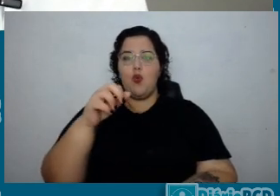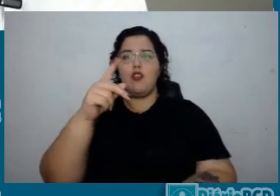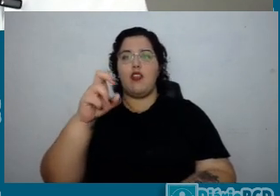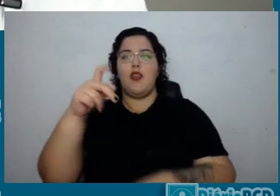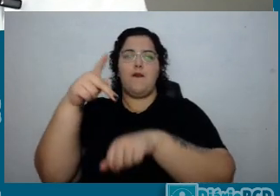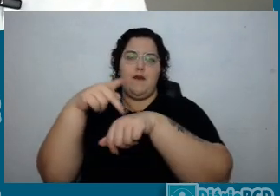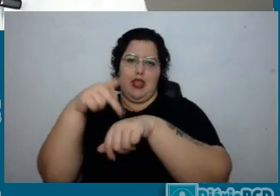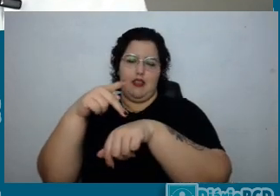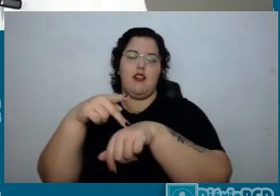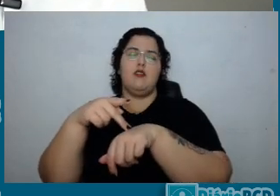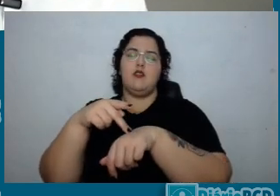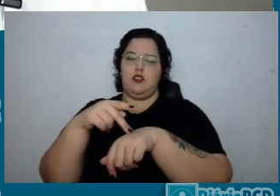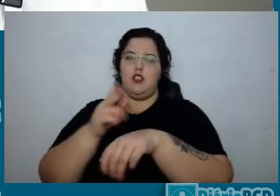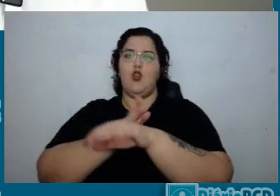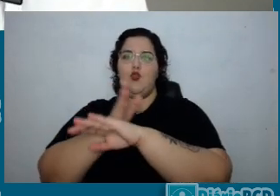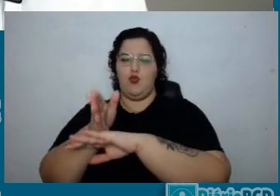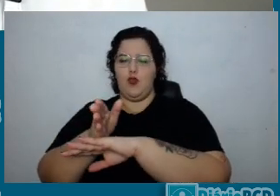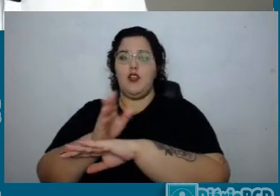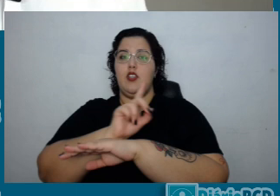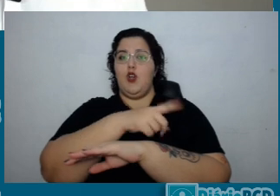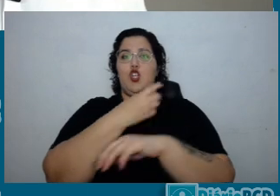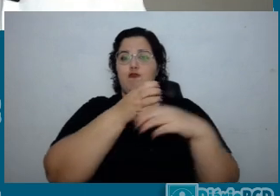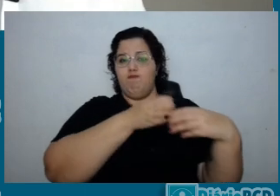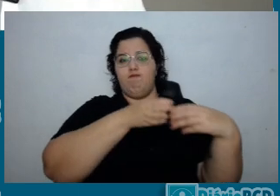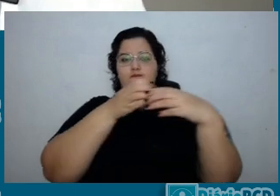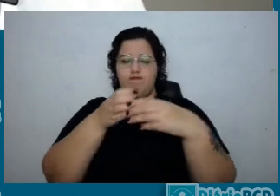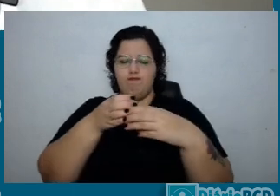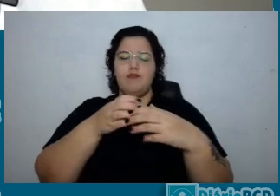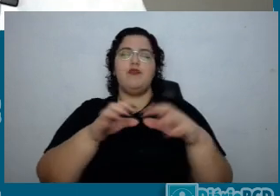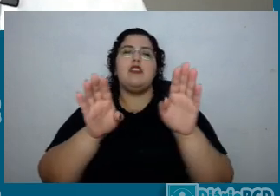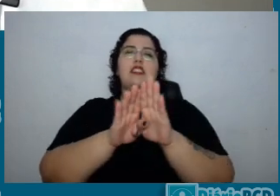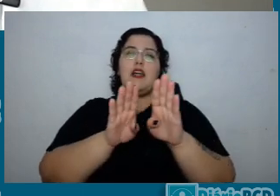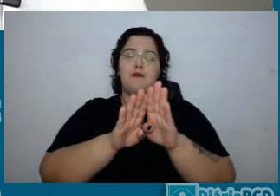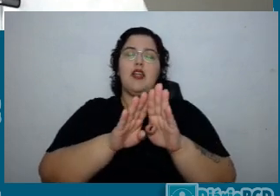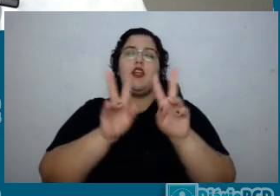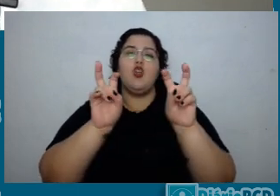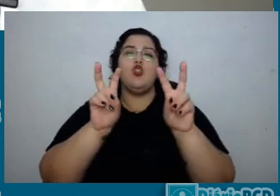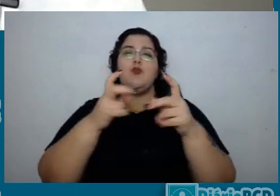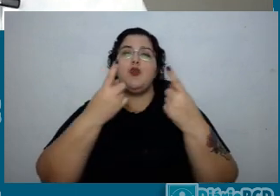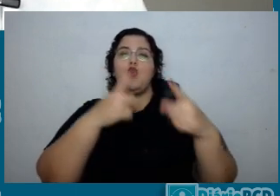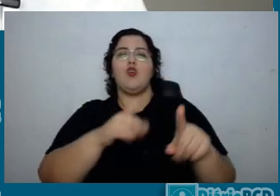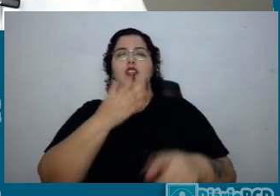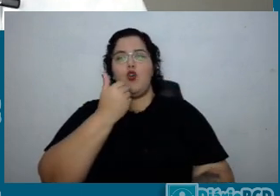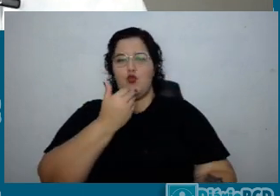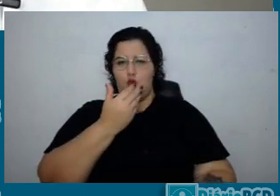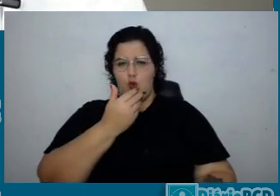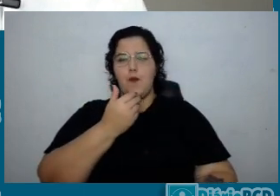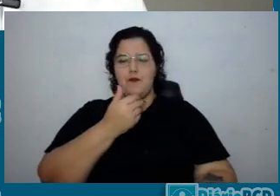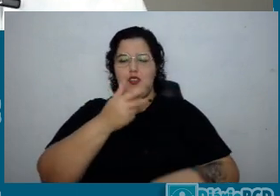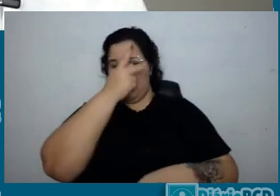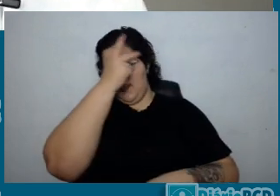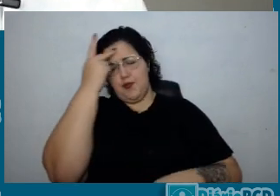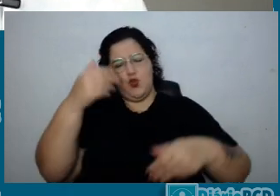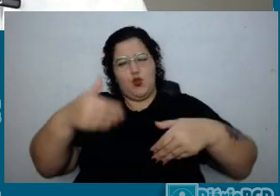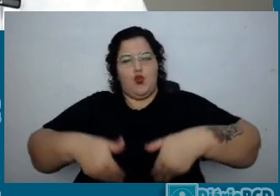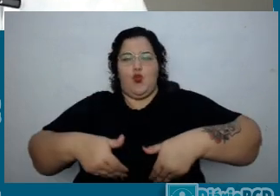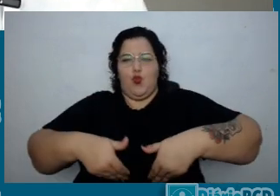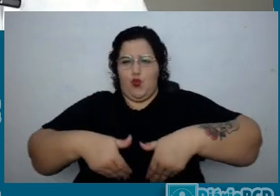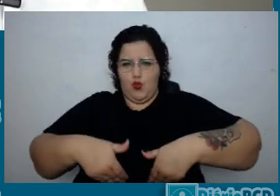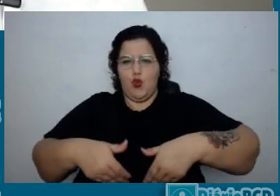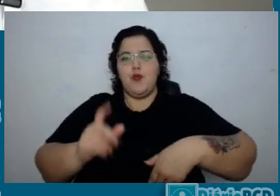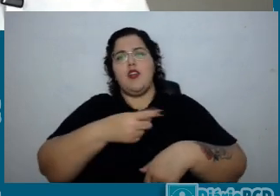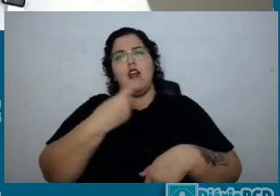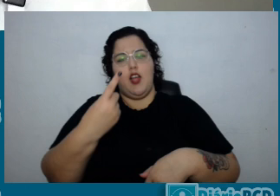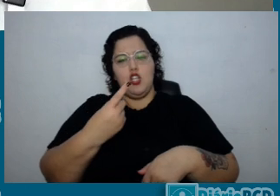incidir na agenda. A Caravana Federativa de Combate à Fome, também, né, ingressamos lá